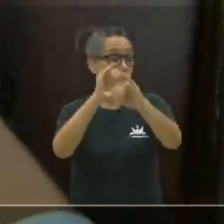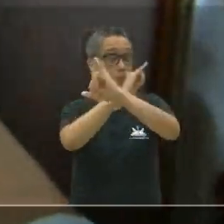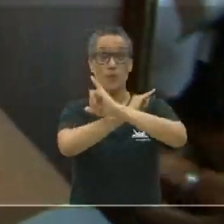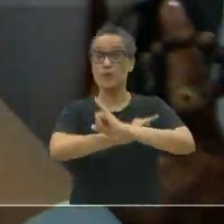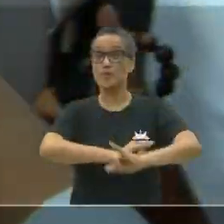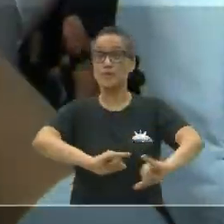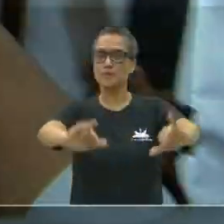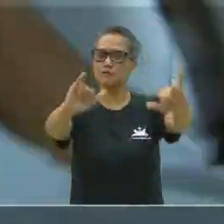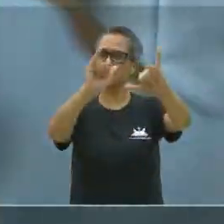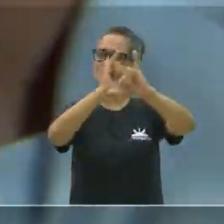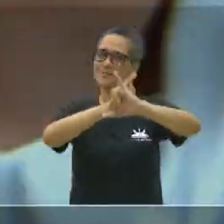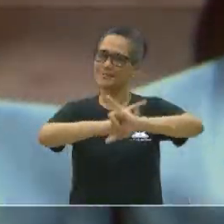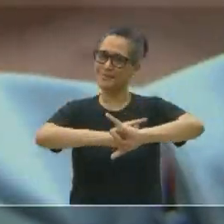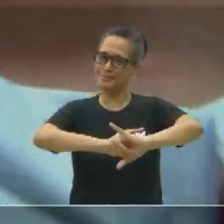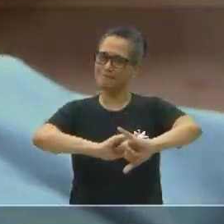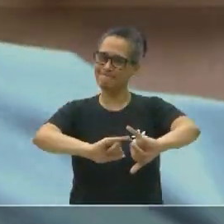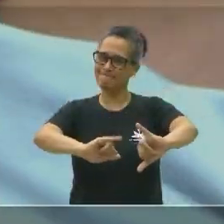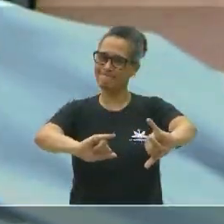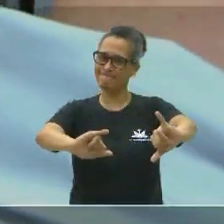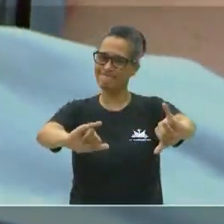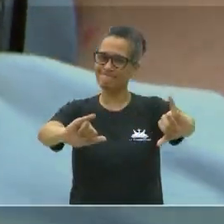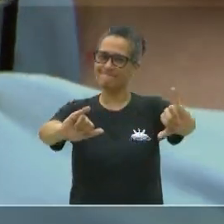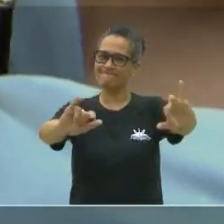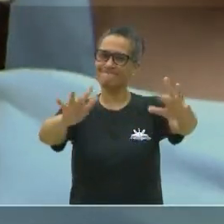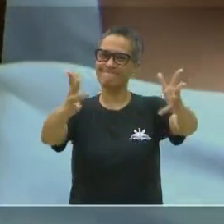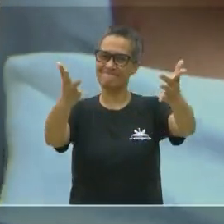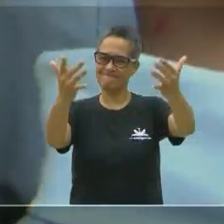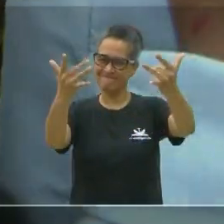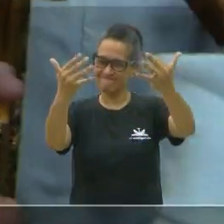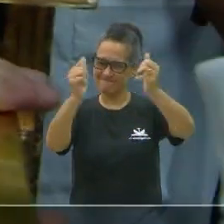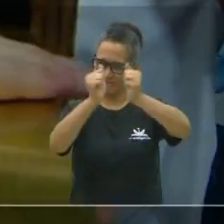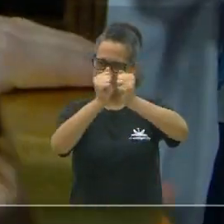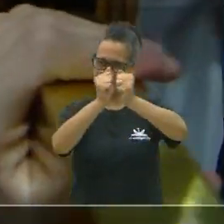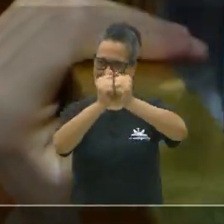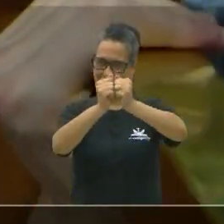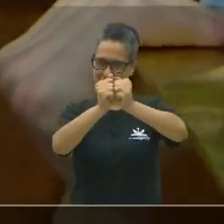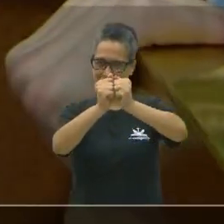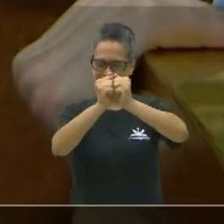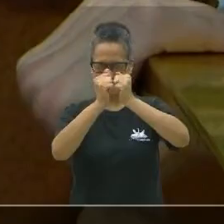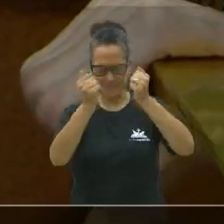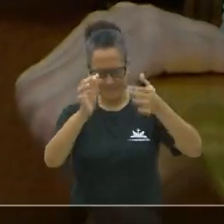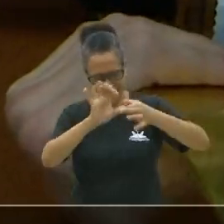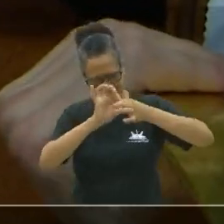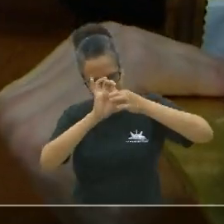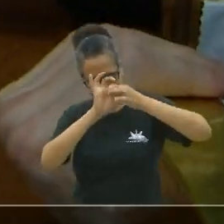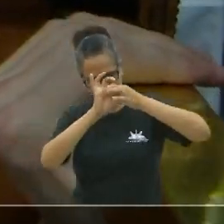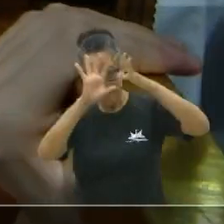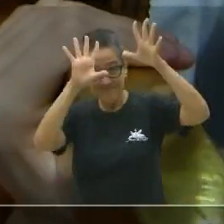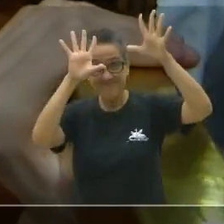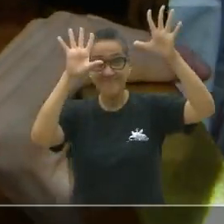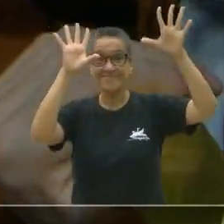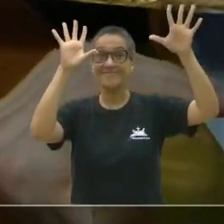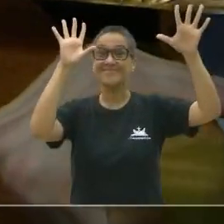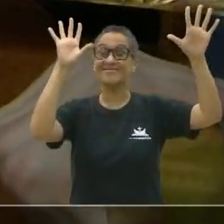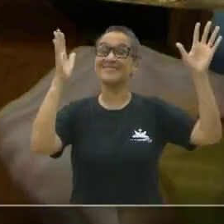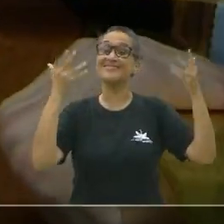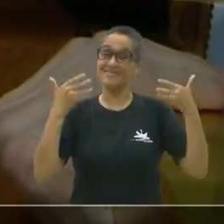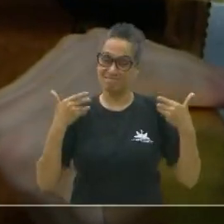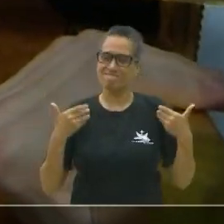declarar. Canta bem forte, hoje livre sou. Canta! Hoje